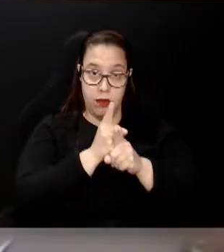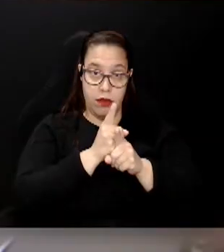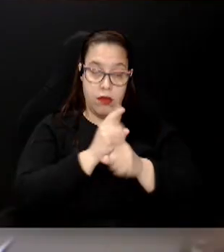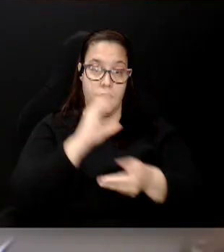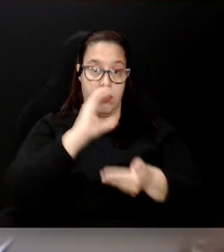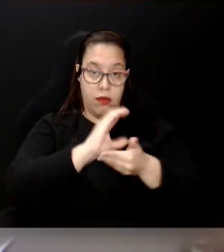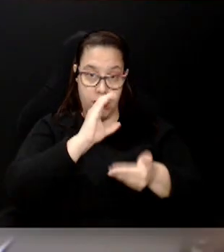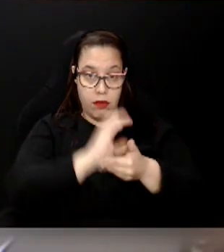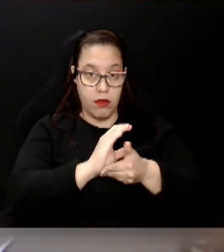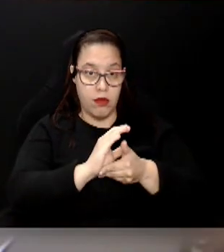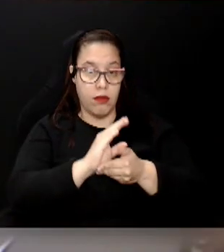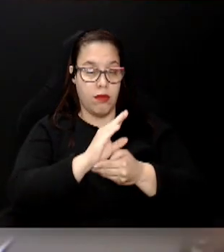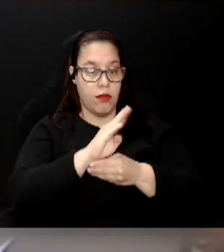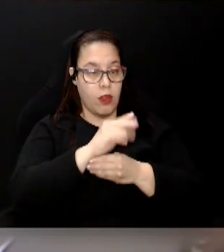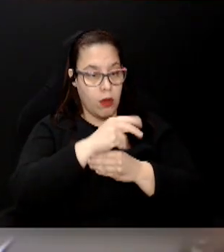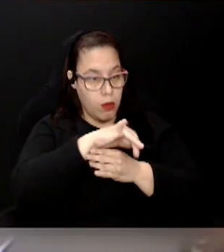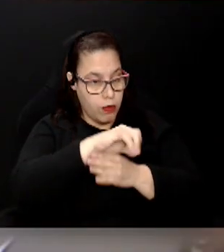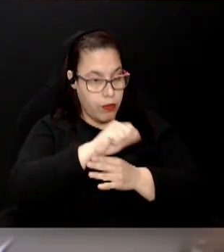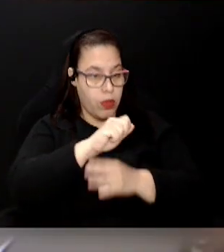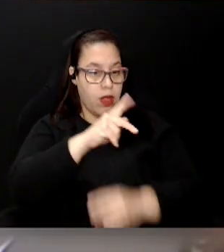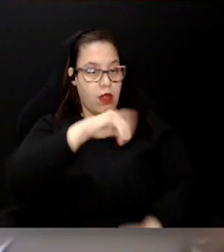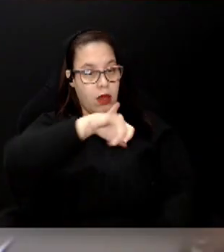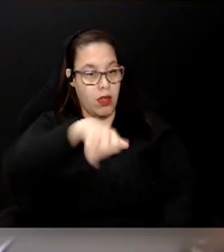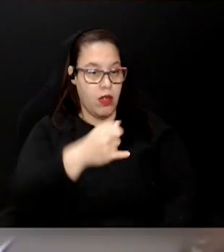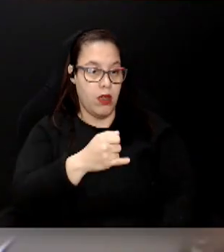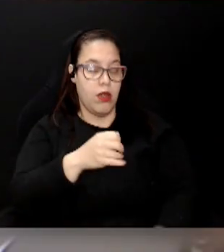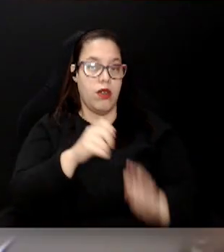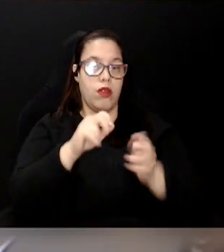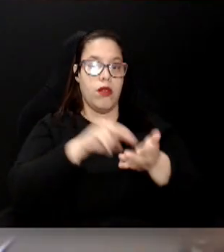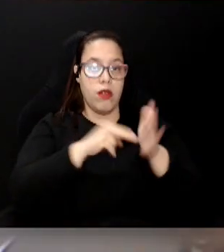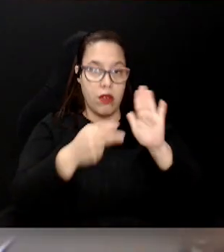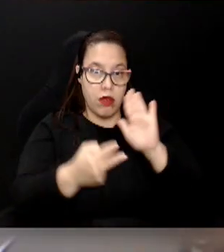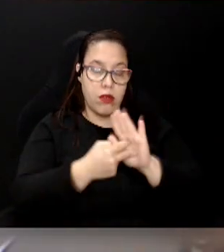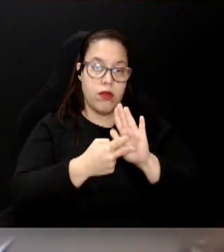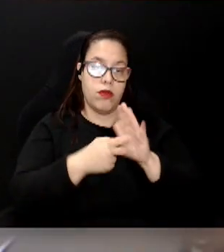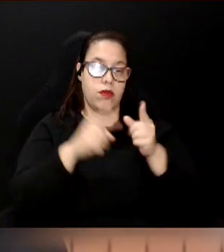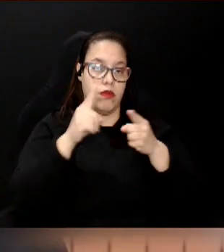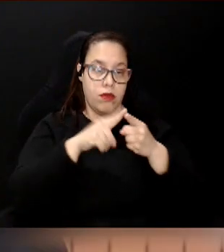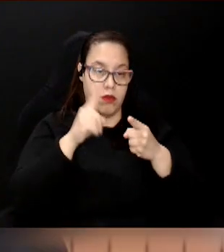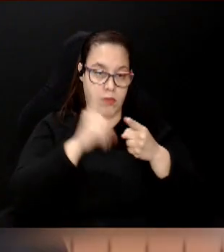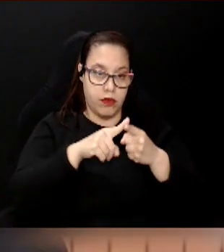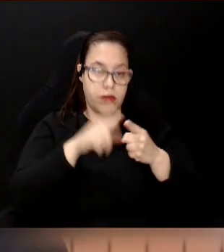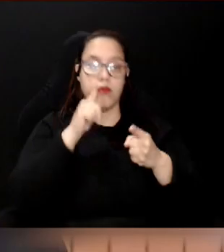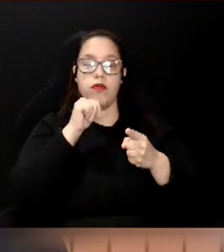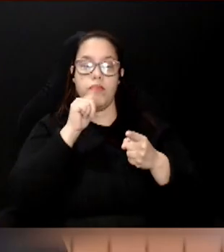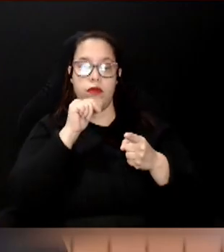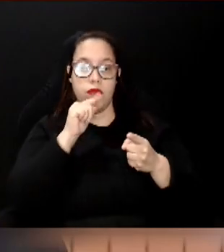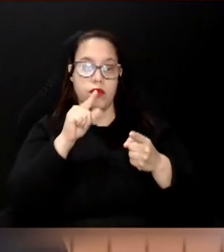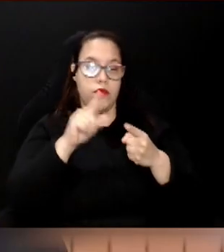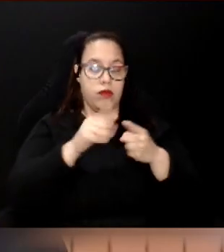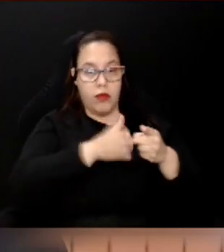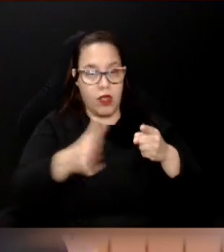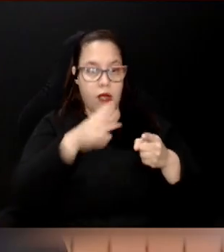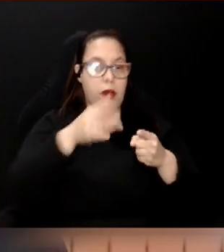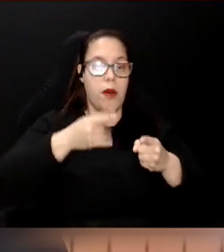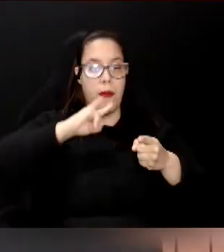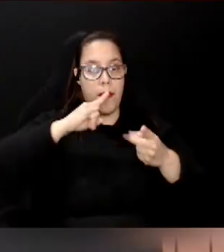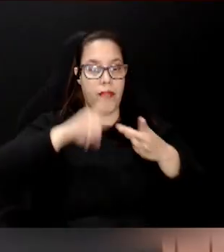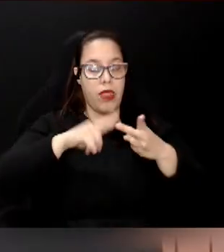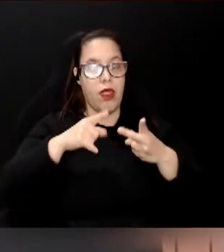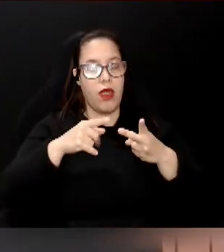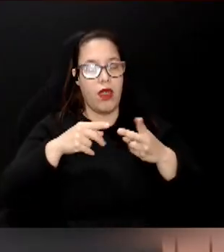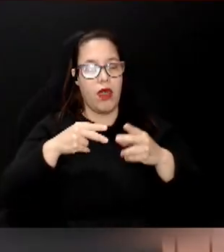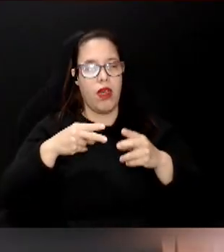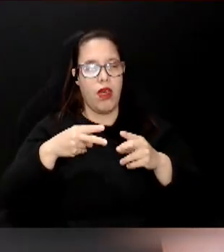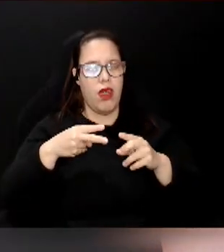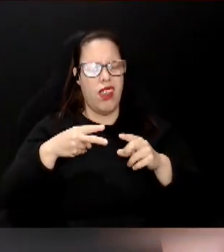Bacia PCJ. A sigla se refere às bacias hidrográficas dos rios Piracicaba, Capivari e Jundiaí.